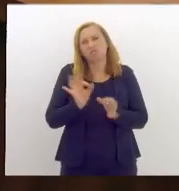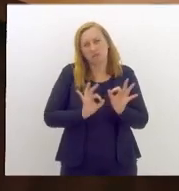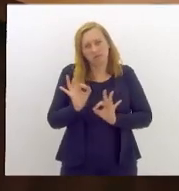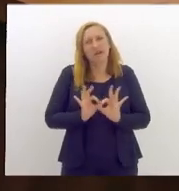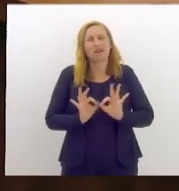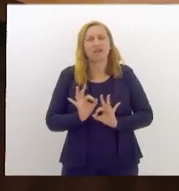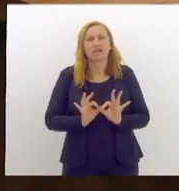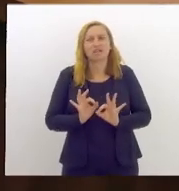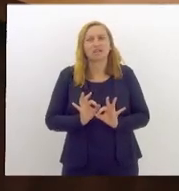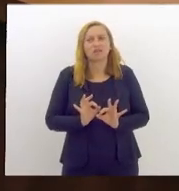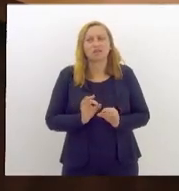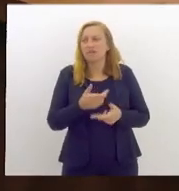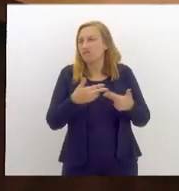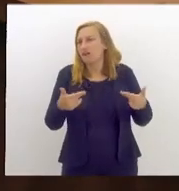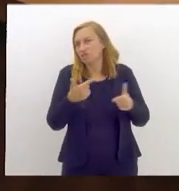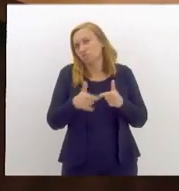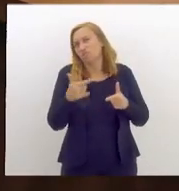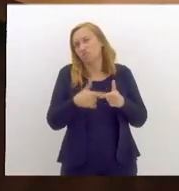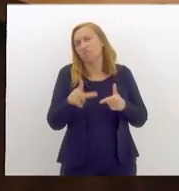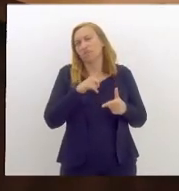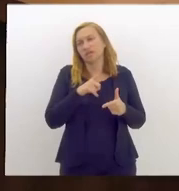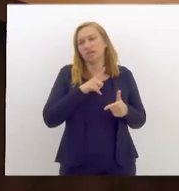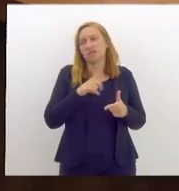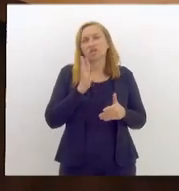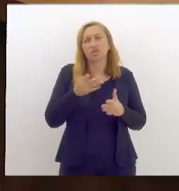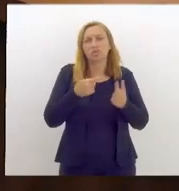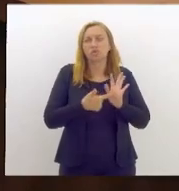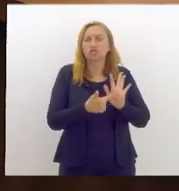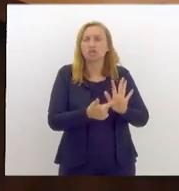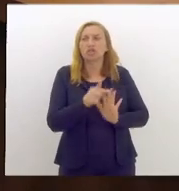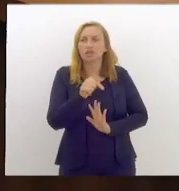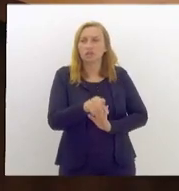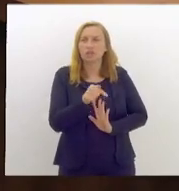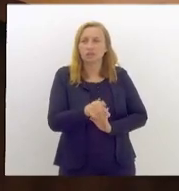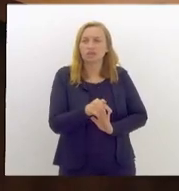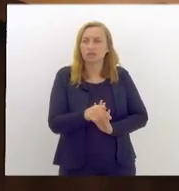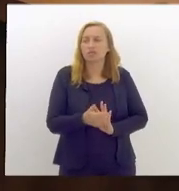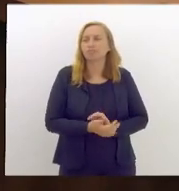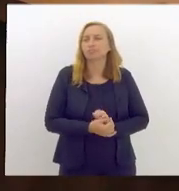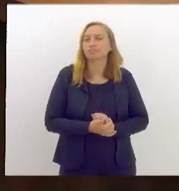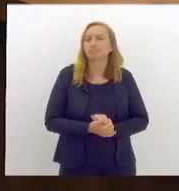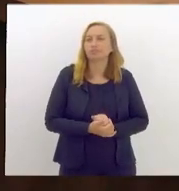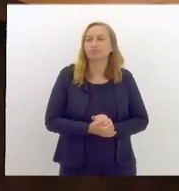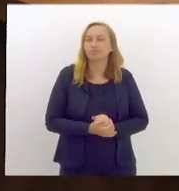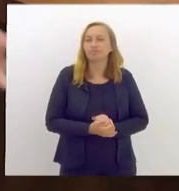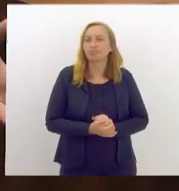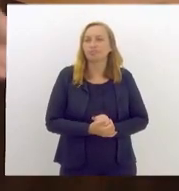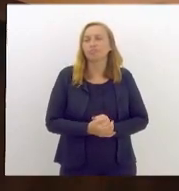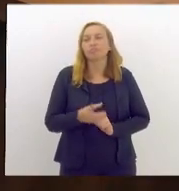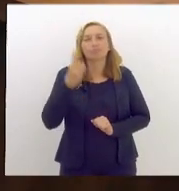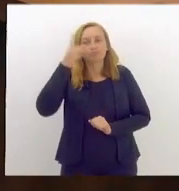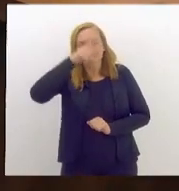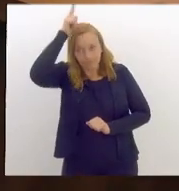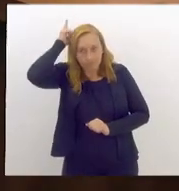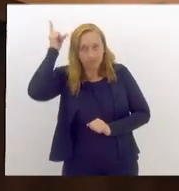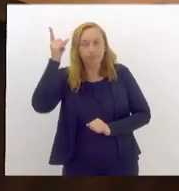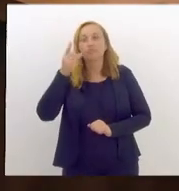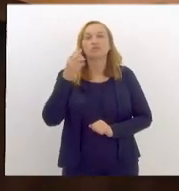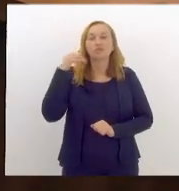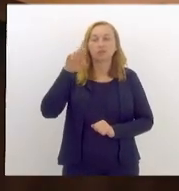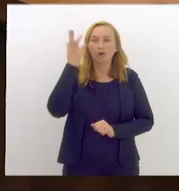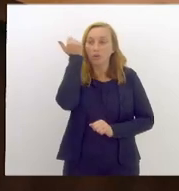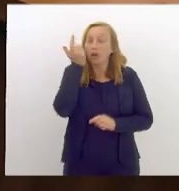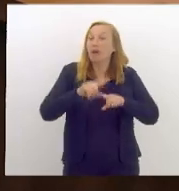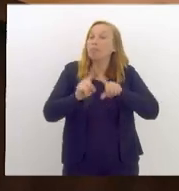destruído cheio de problemas com aqui já revelaram com tecnicalidade tanto Luiz Paulo quanto ele é uma Coelho